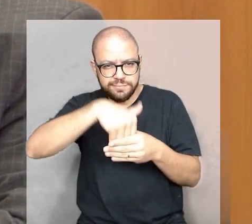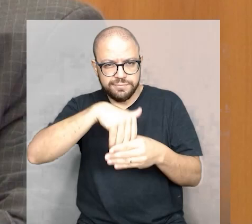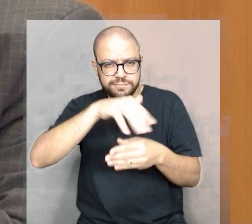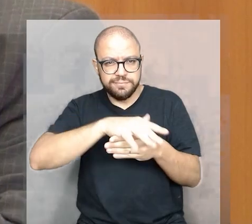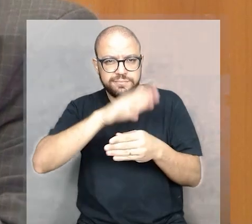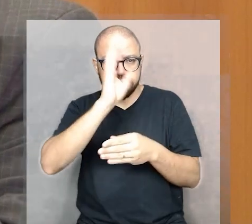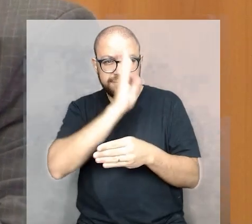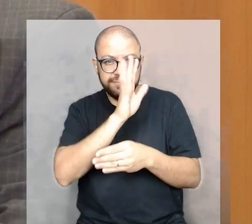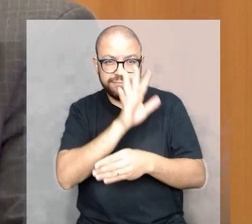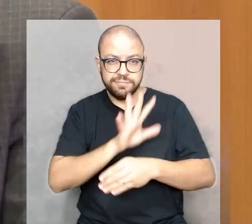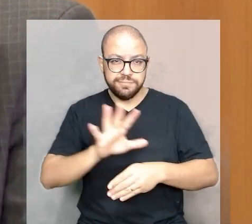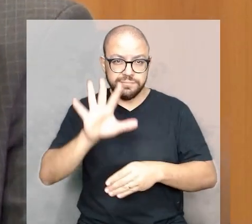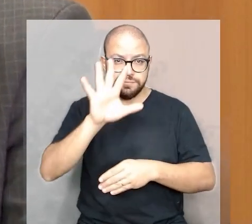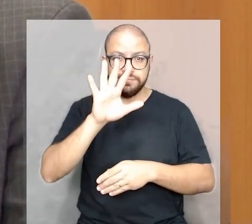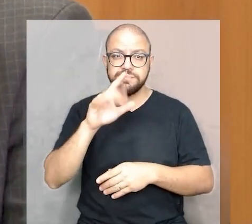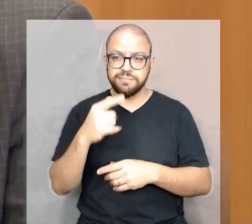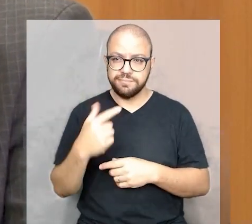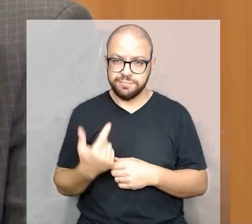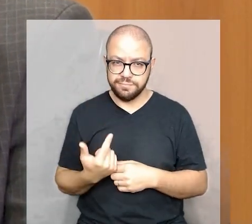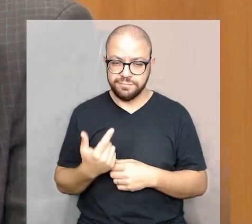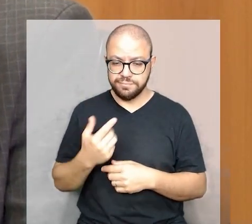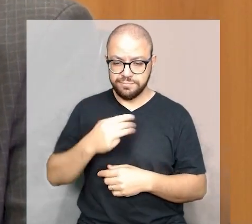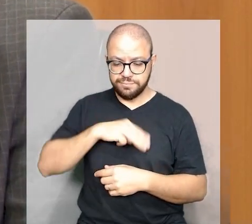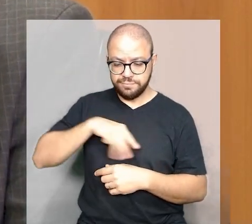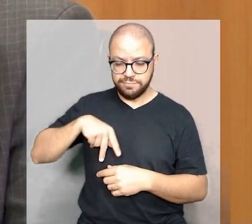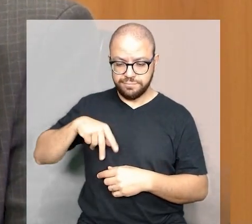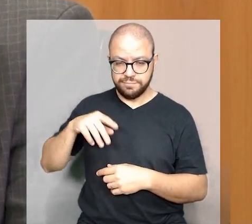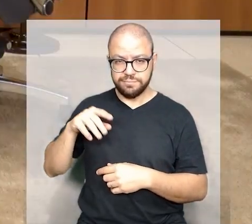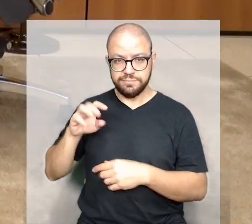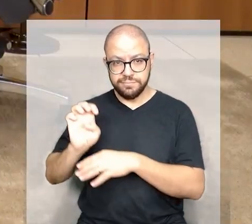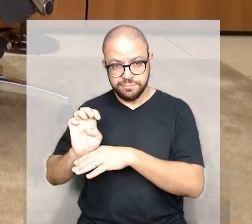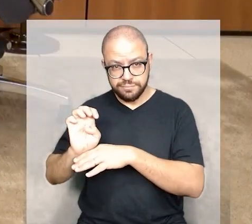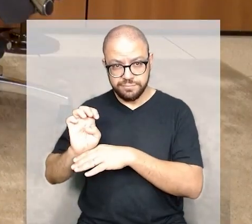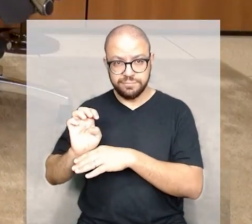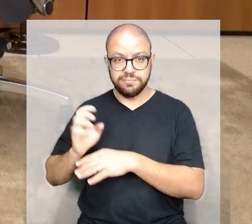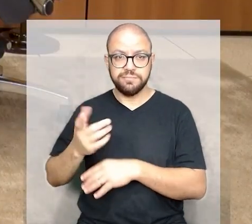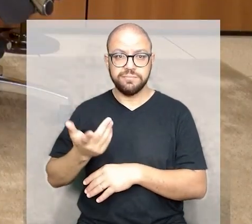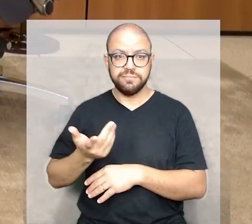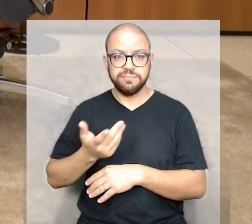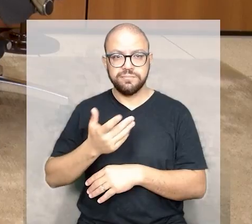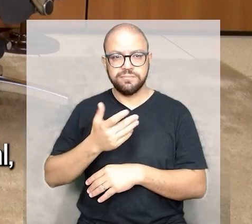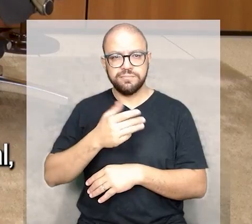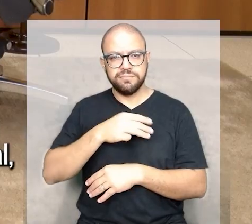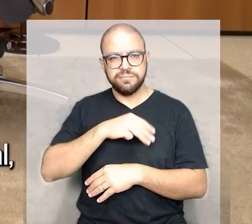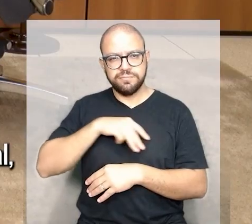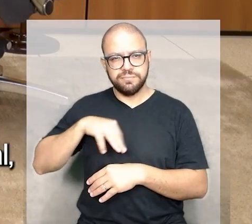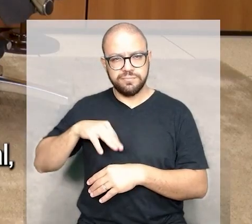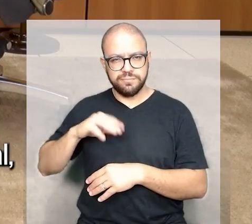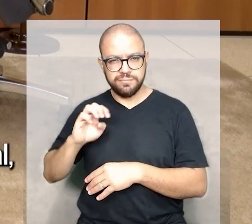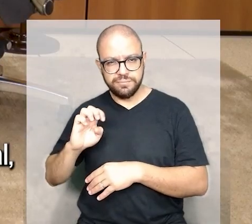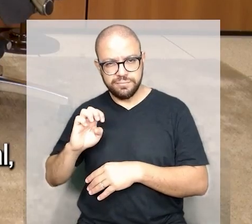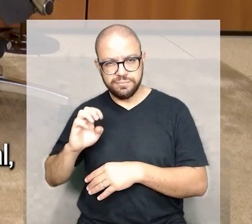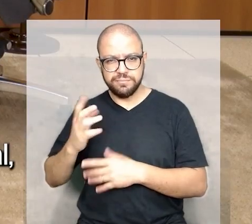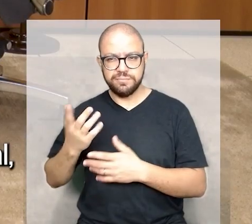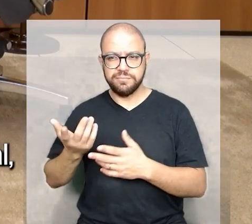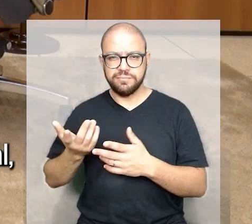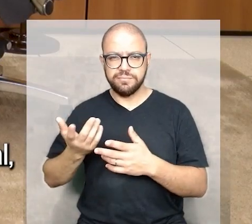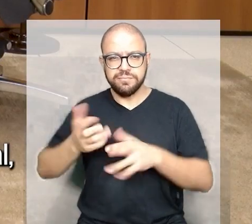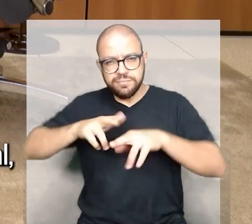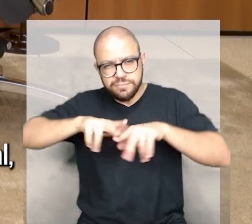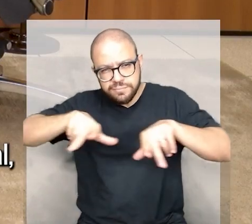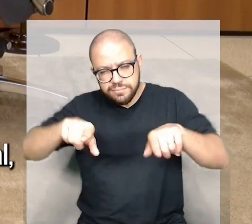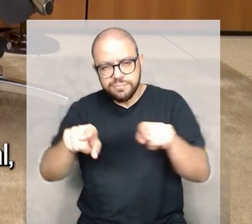desse sistema de proteção à eleição no Brasil. E trabalhamos com atuação perto do Ministério Público Estadual, do Ministério